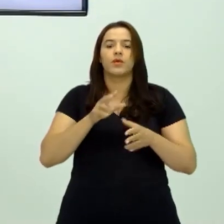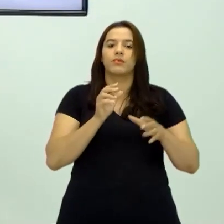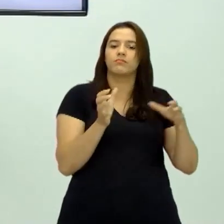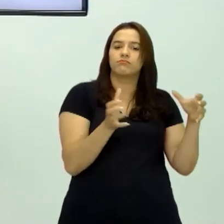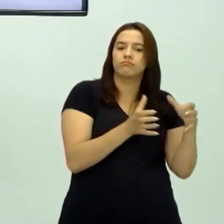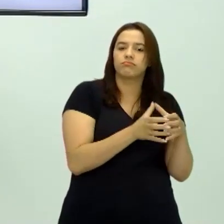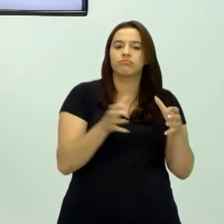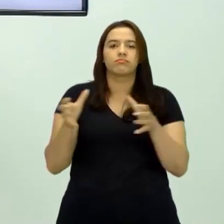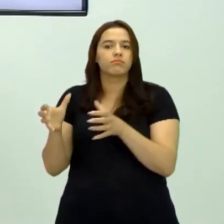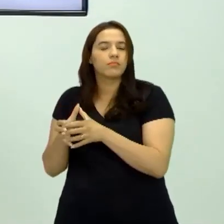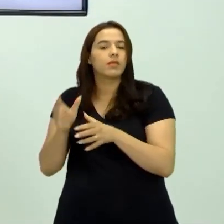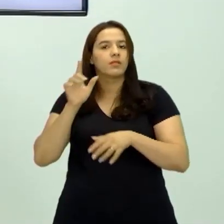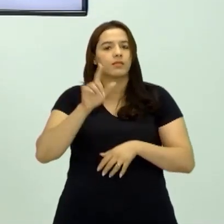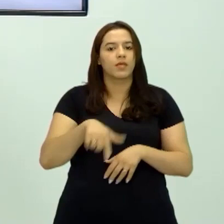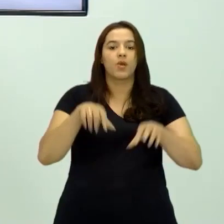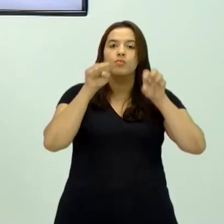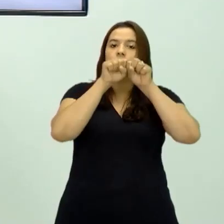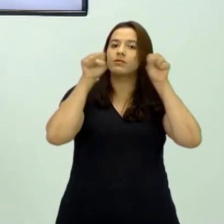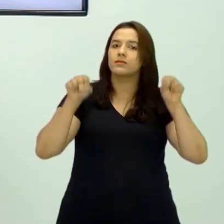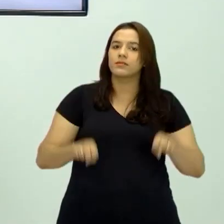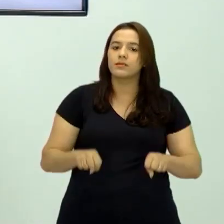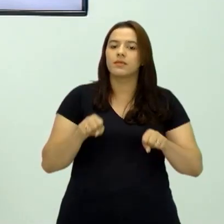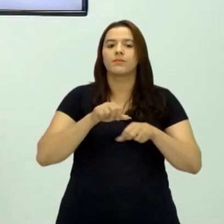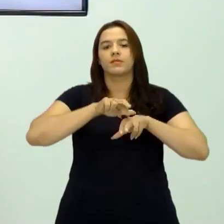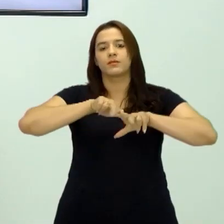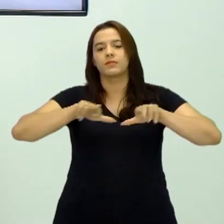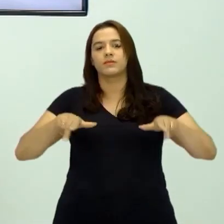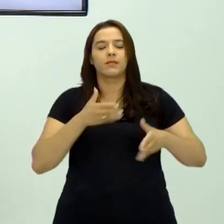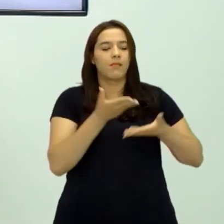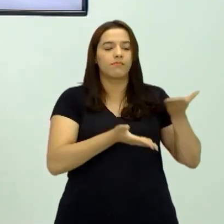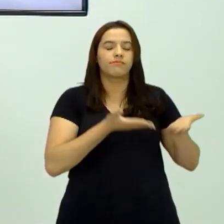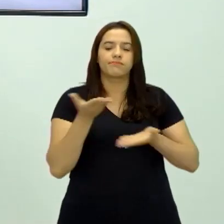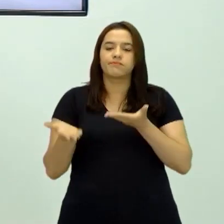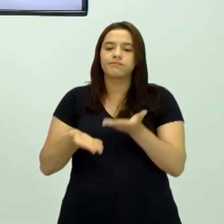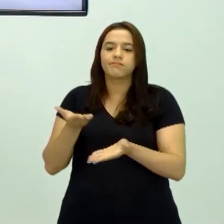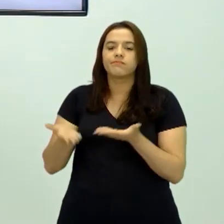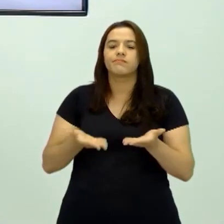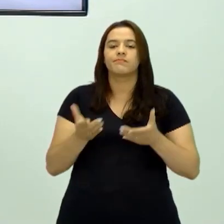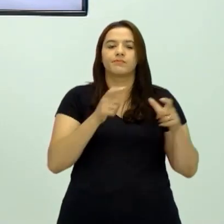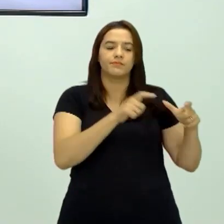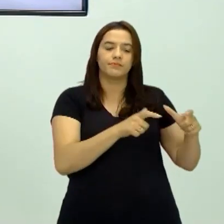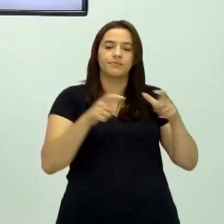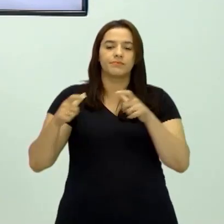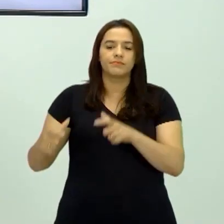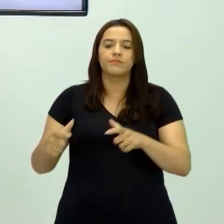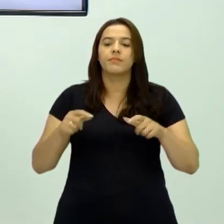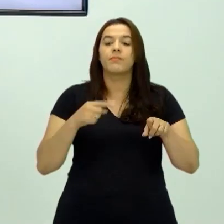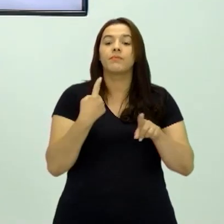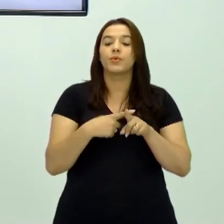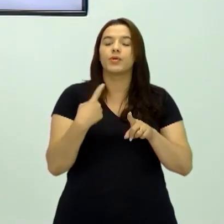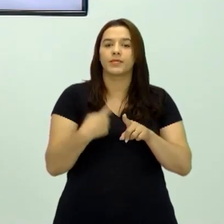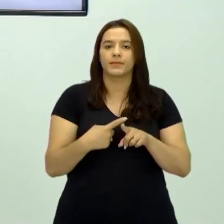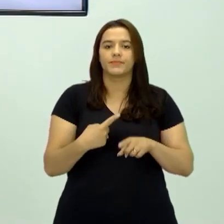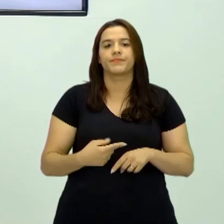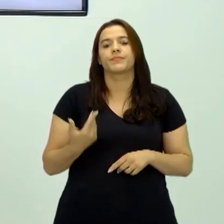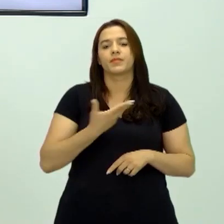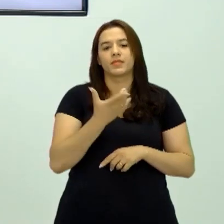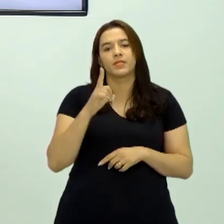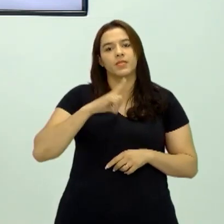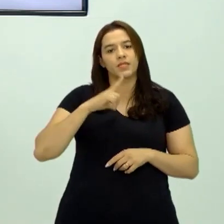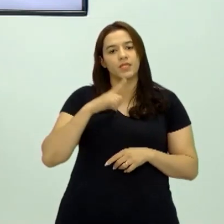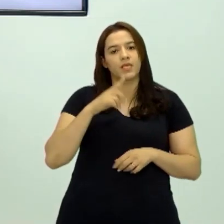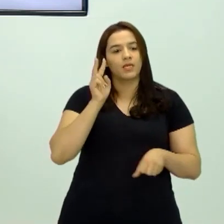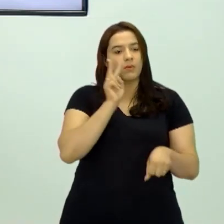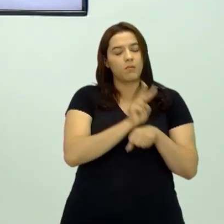conservação, que é um sistema, por isso que ele fala de sistema de conservação das unidades, né? Porque você tem lá as unidades de